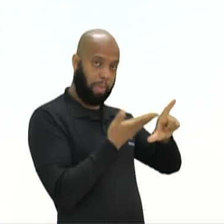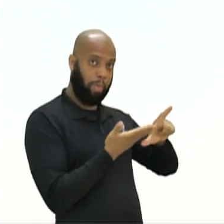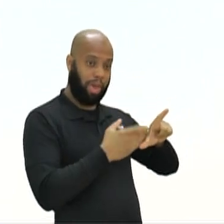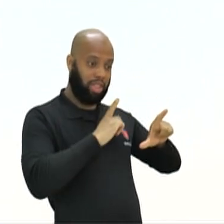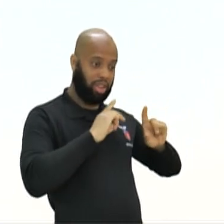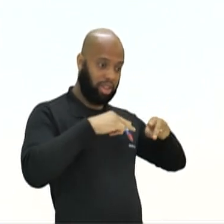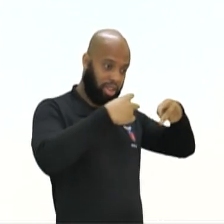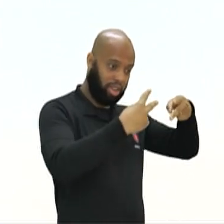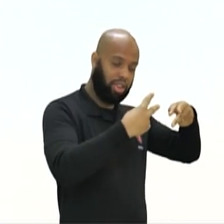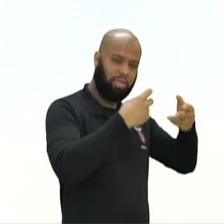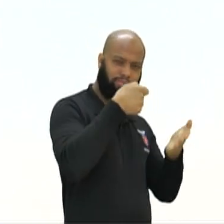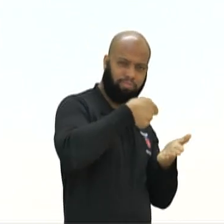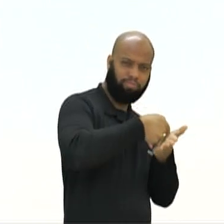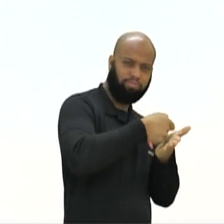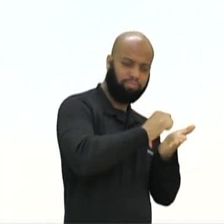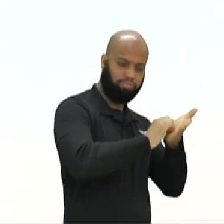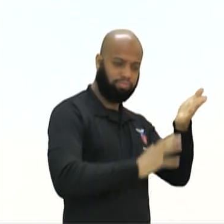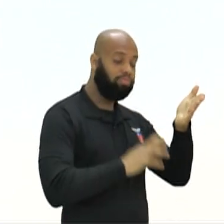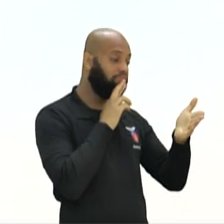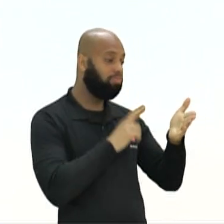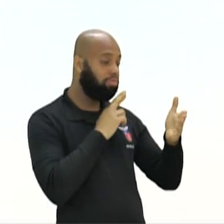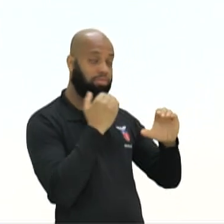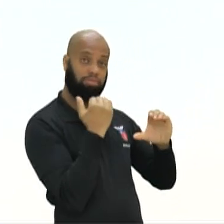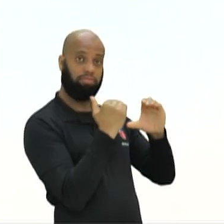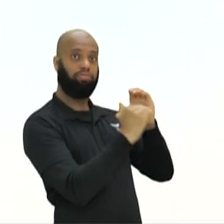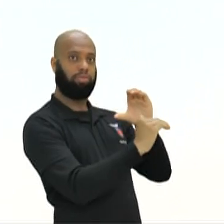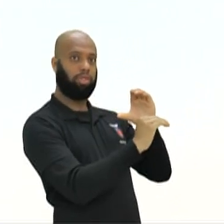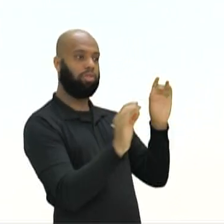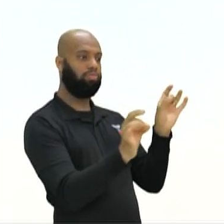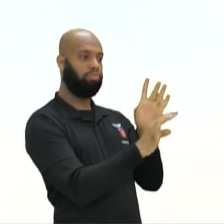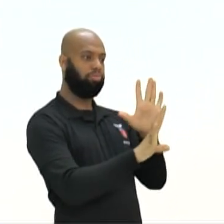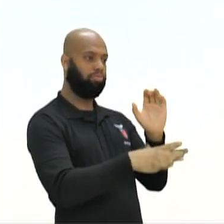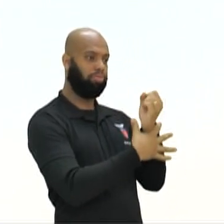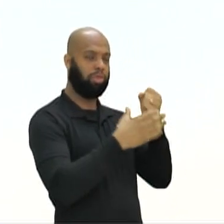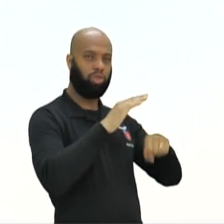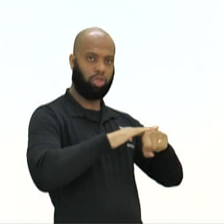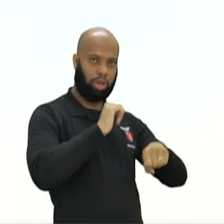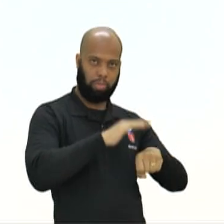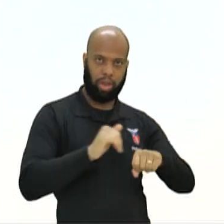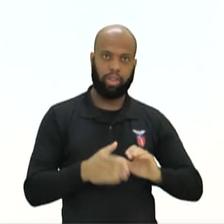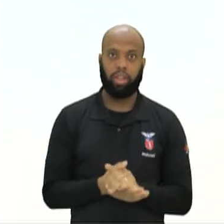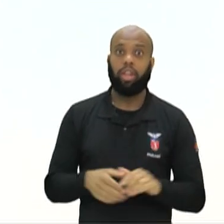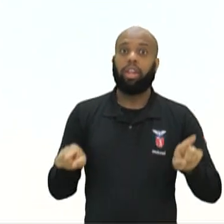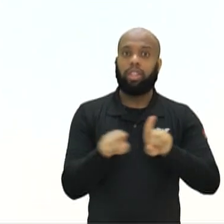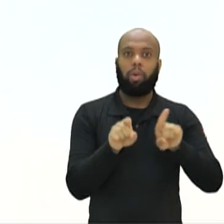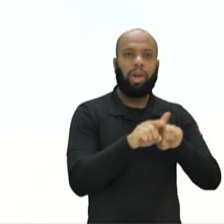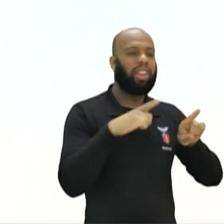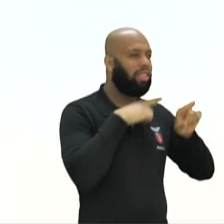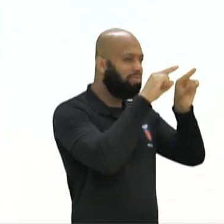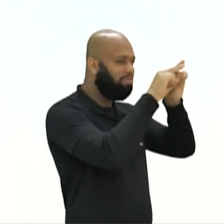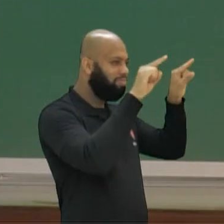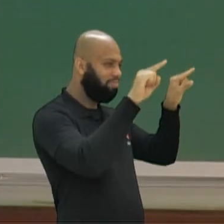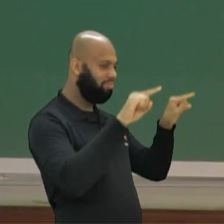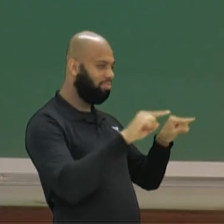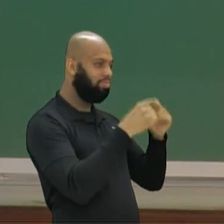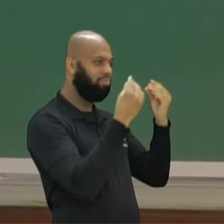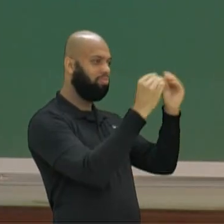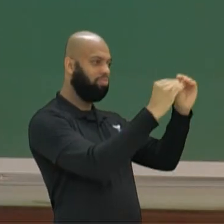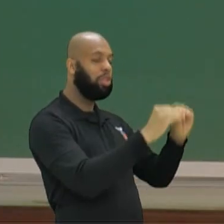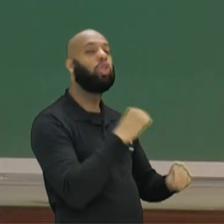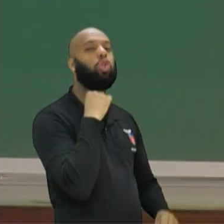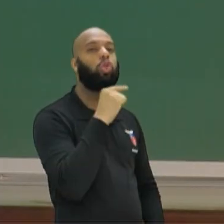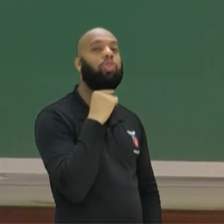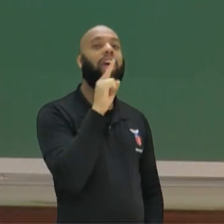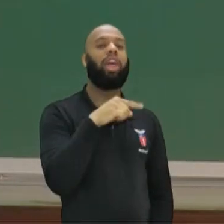a presença de vocês, tá bom? O mural, pessoal, é a sala de aula de vocês, então use bastante para poder tirar dúvida com